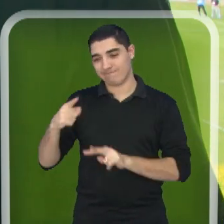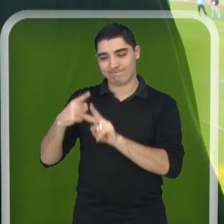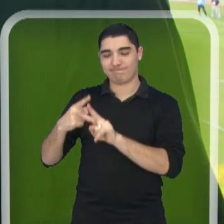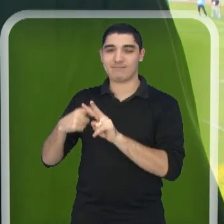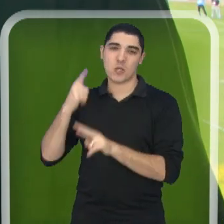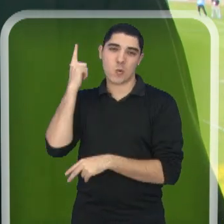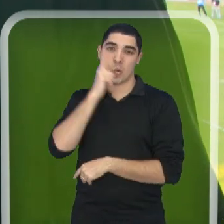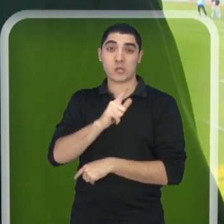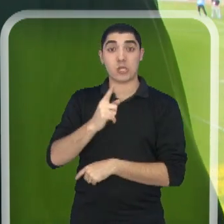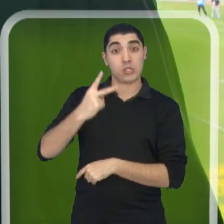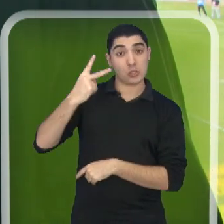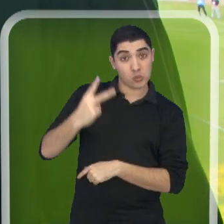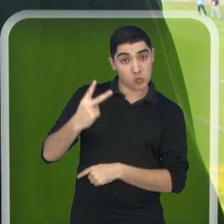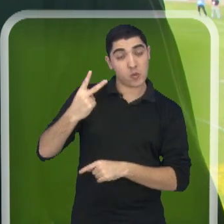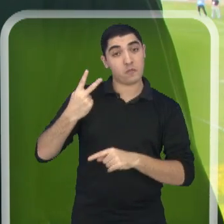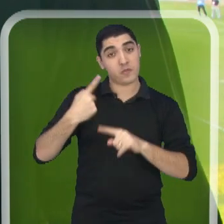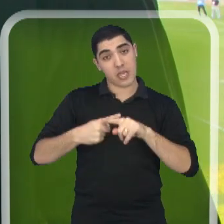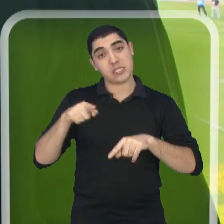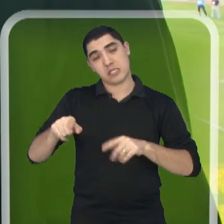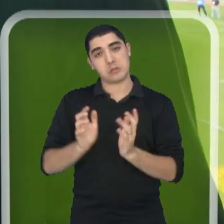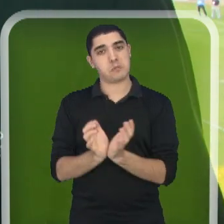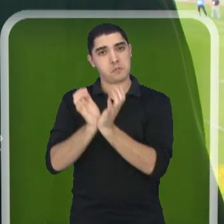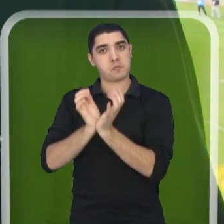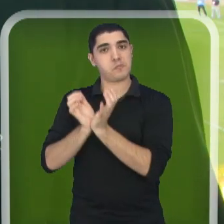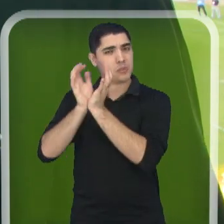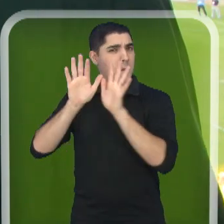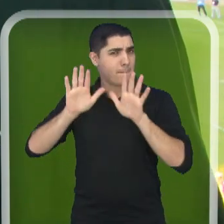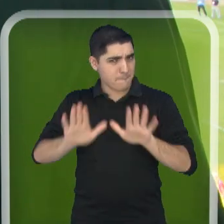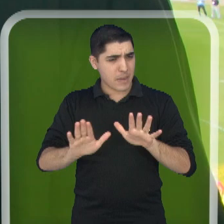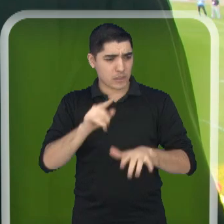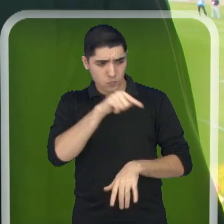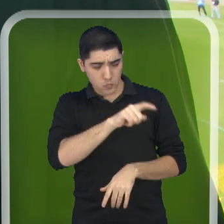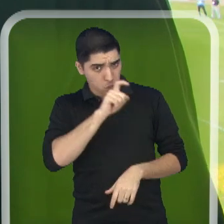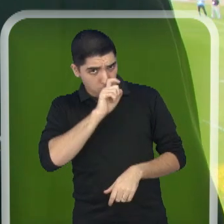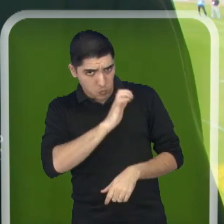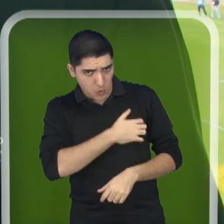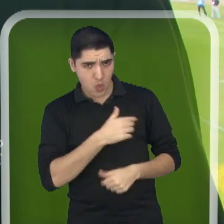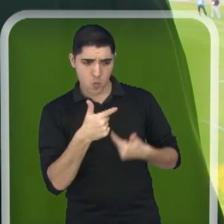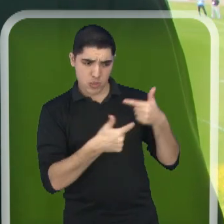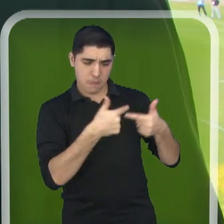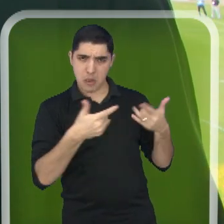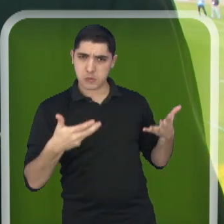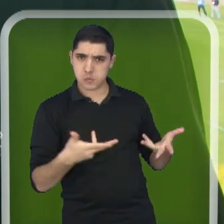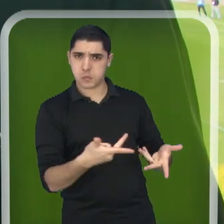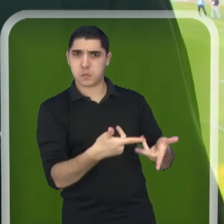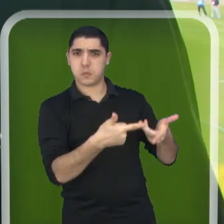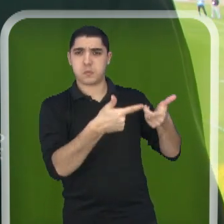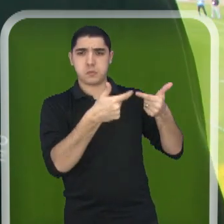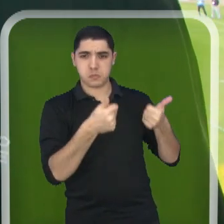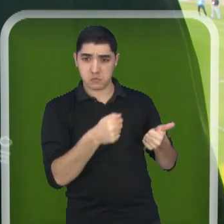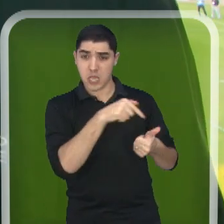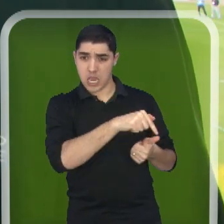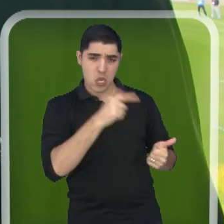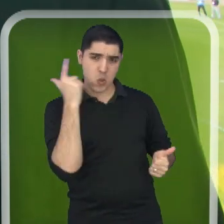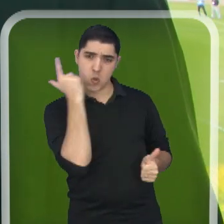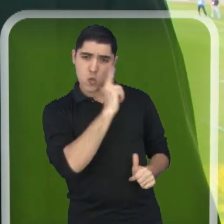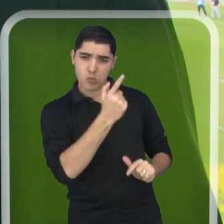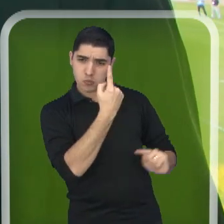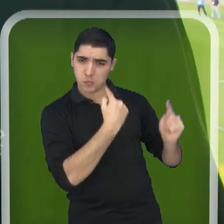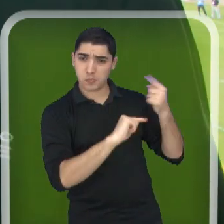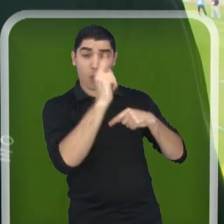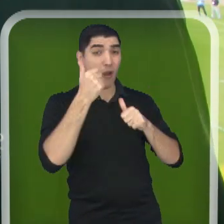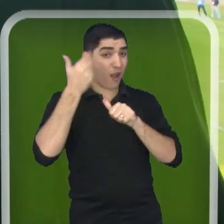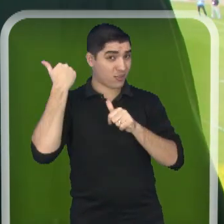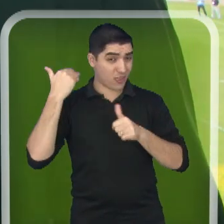conquistou o bicampeonato na divisão. Mas isso não ofusca o trabalho feito pela Águia do Vale, que voou da última